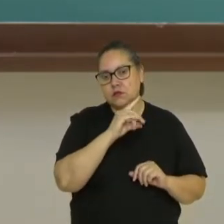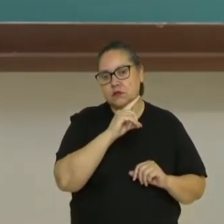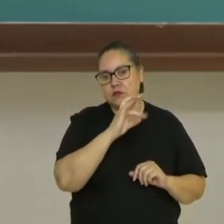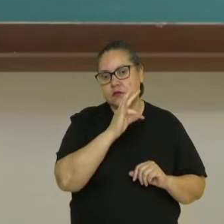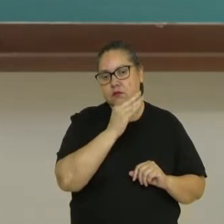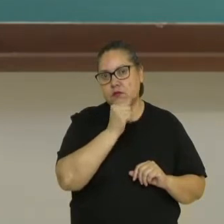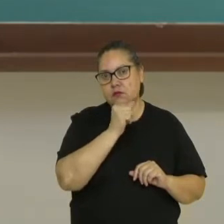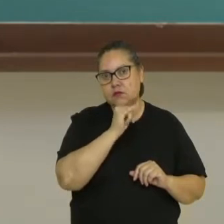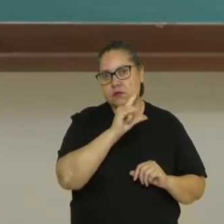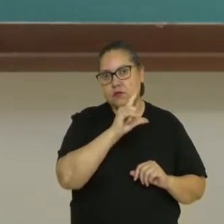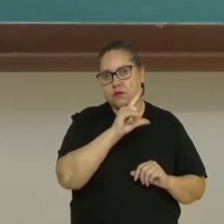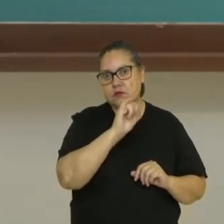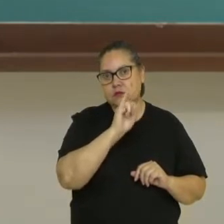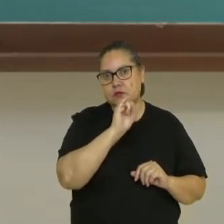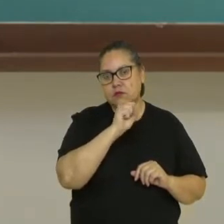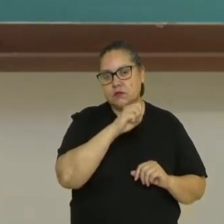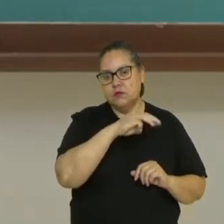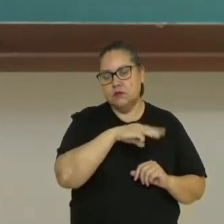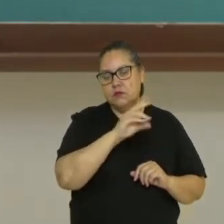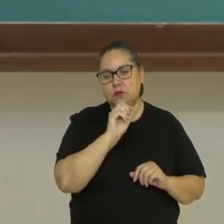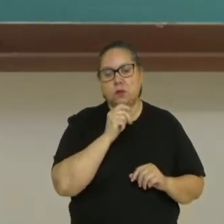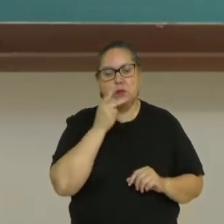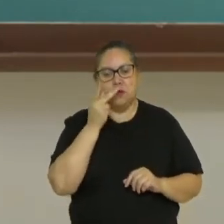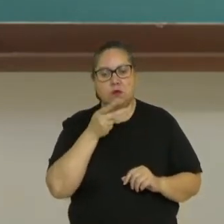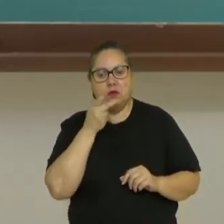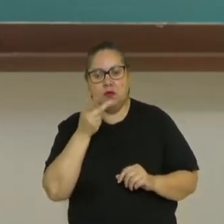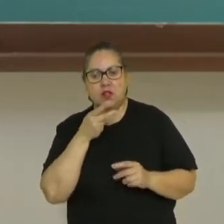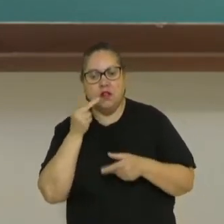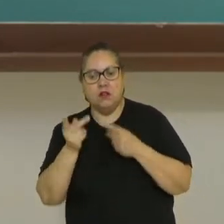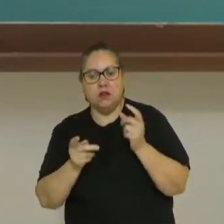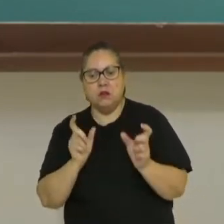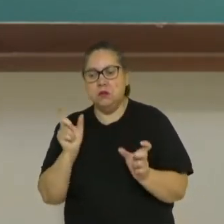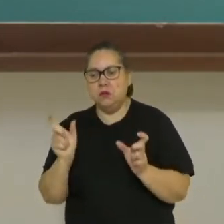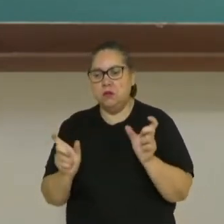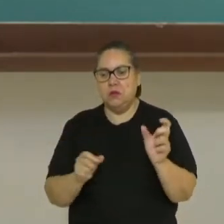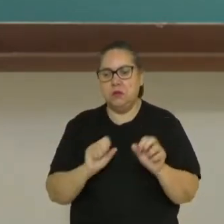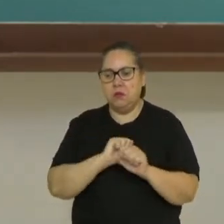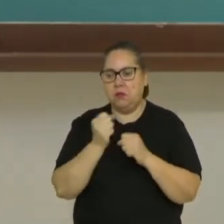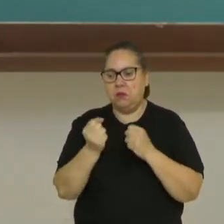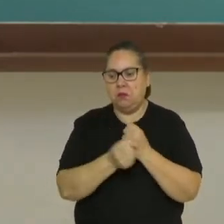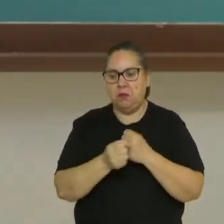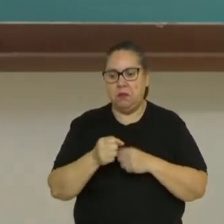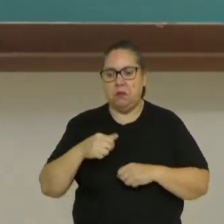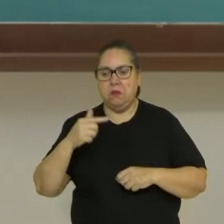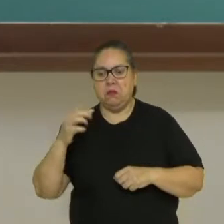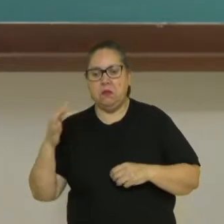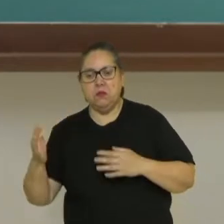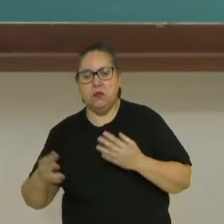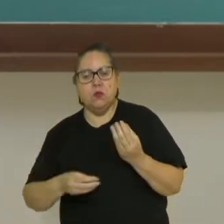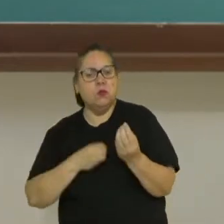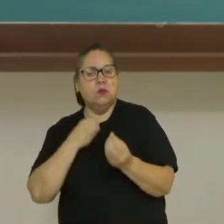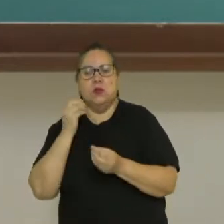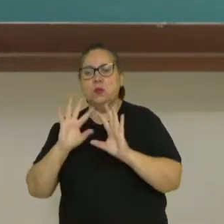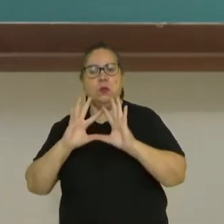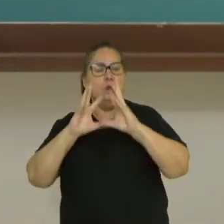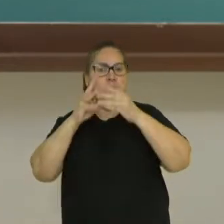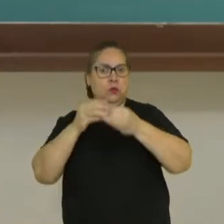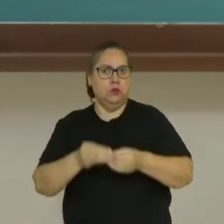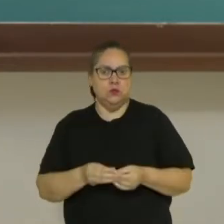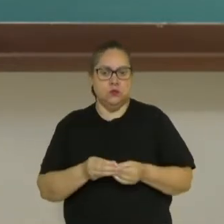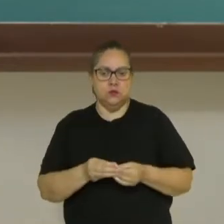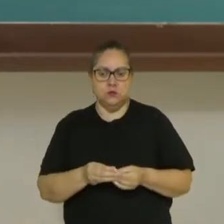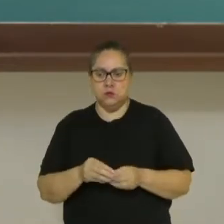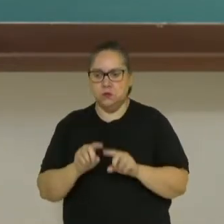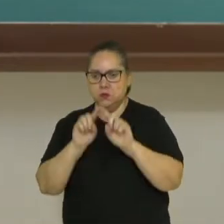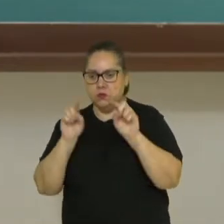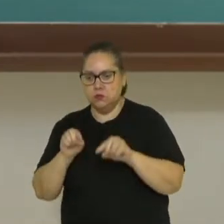nós ouvimos as pessoas falando de capitalismo, socialismo, feudalismo, mas o que é tudo isso, né?